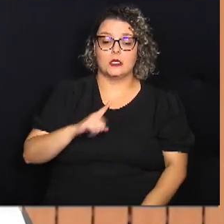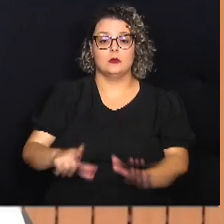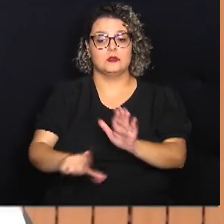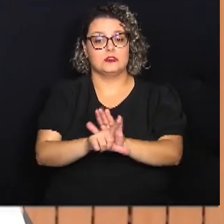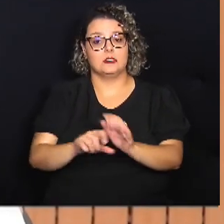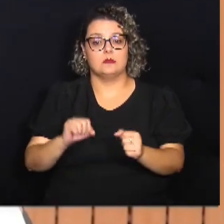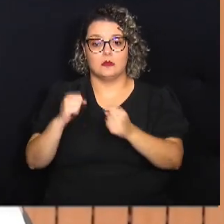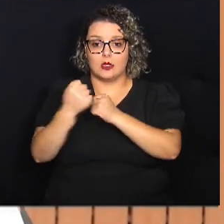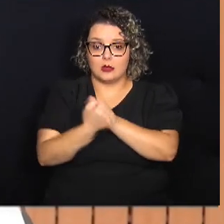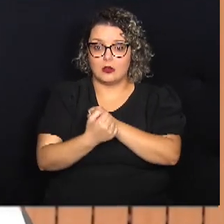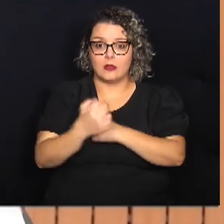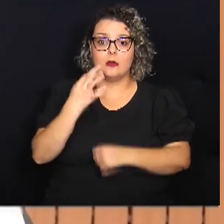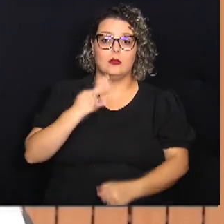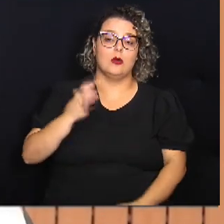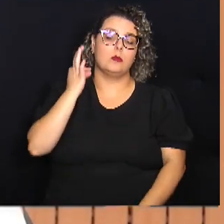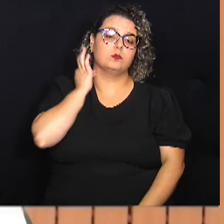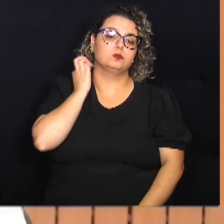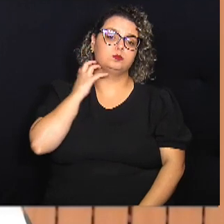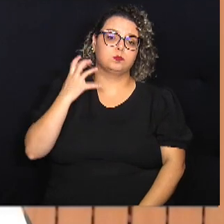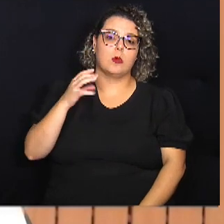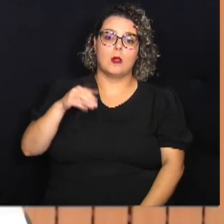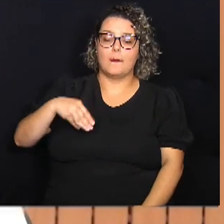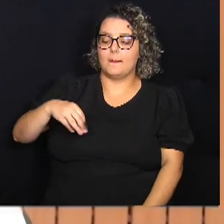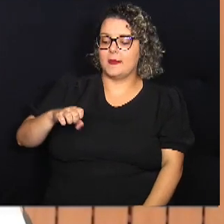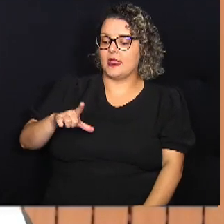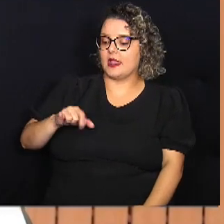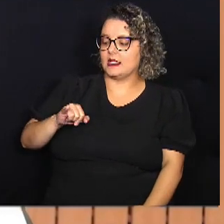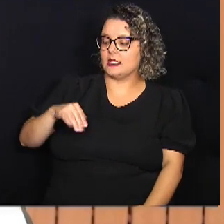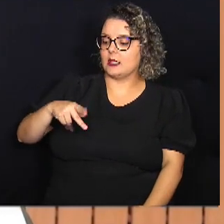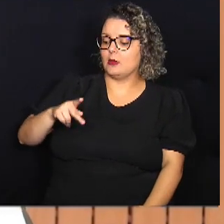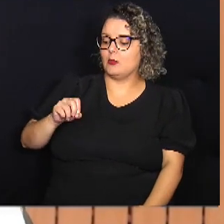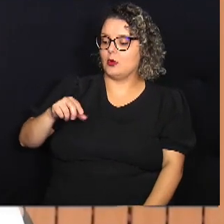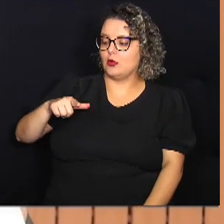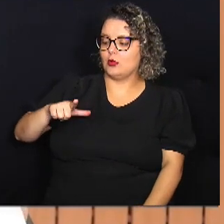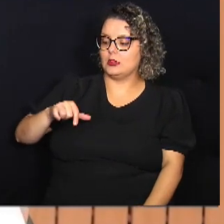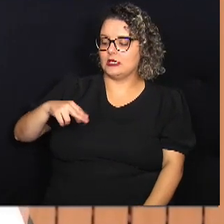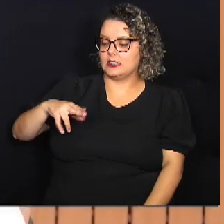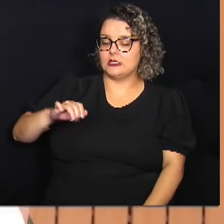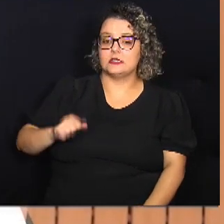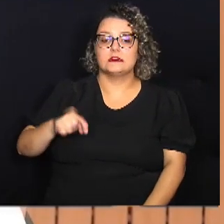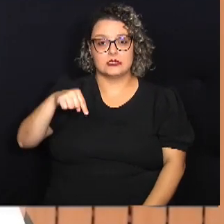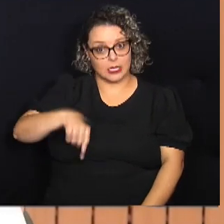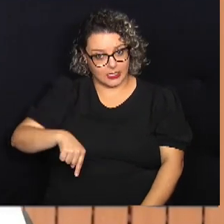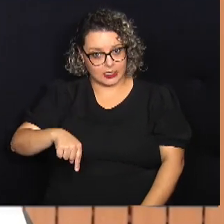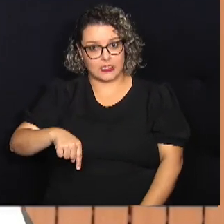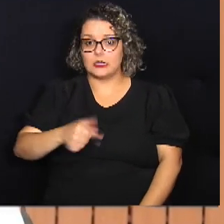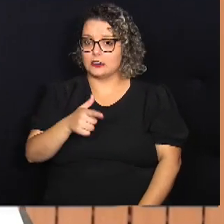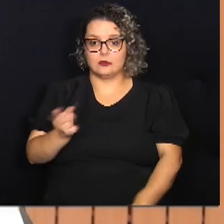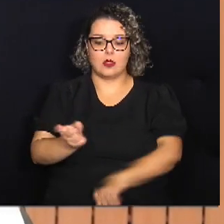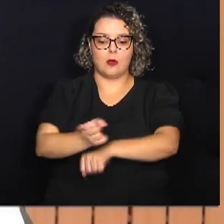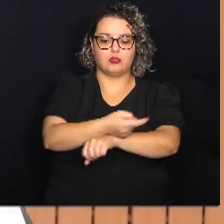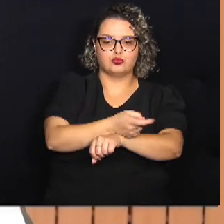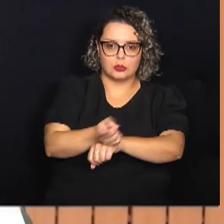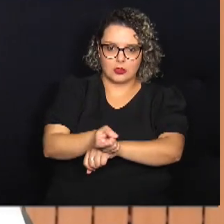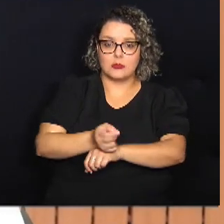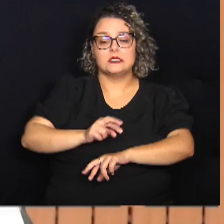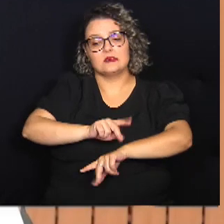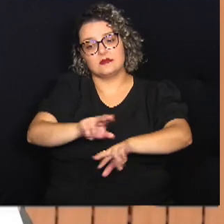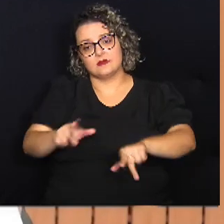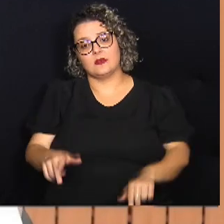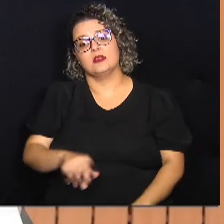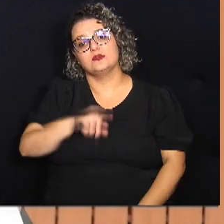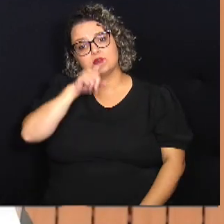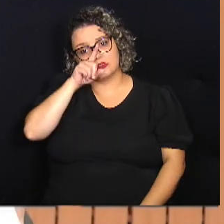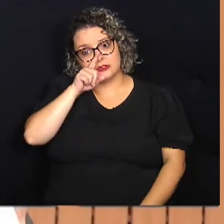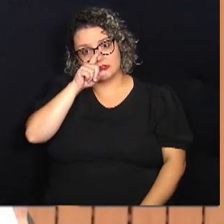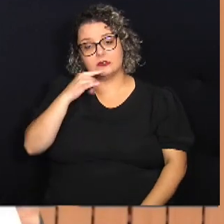abelhas melipolíneas, que são nativas e não têm ferrão, mas que também correm inúmeros riscos. É um assunto que